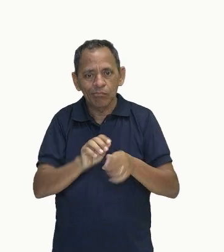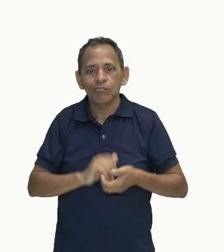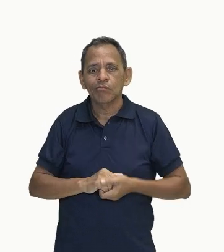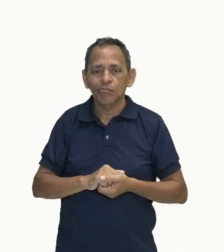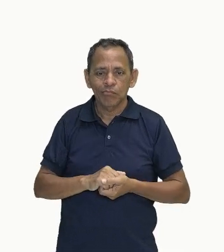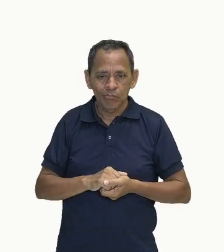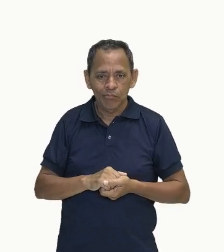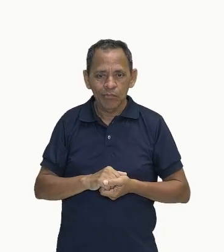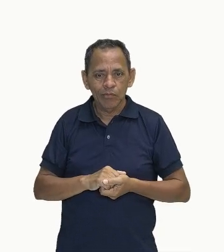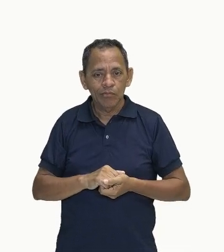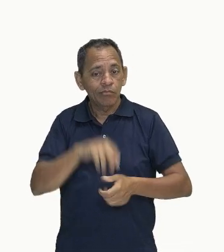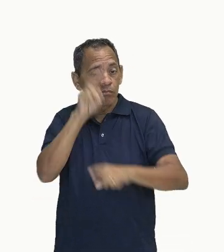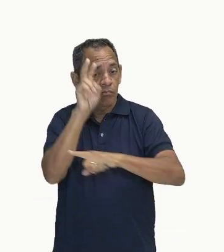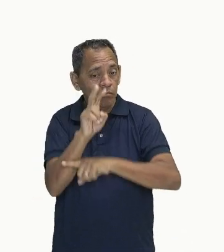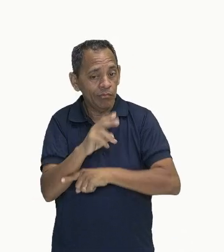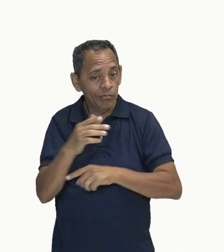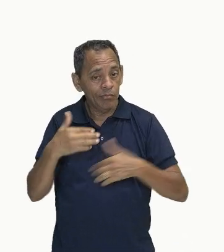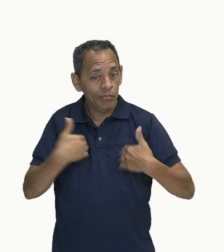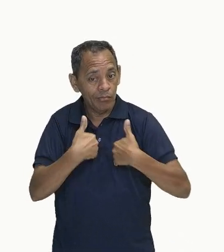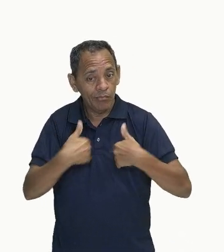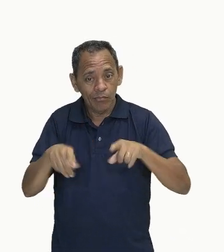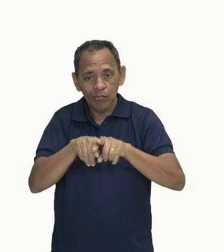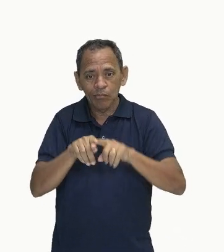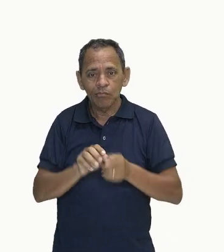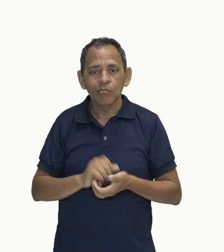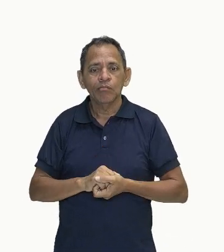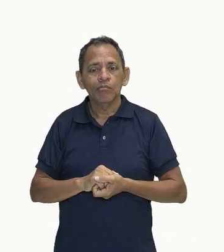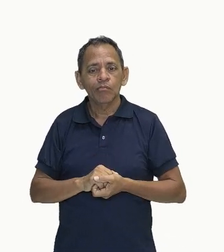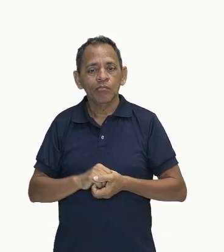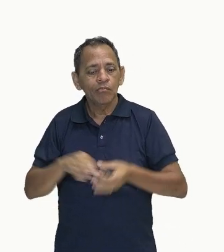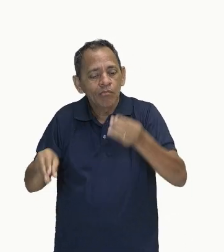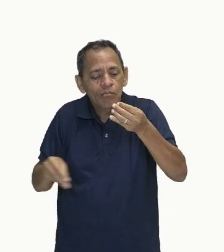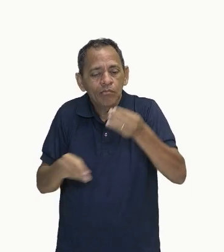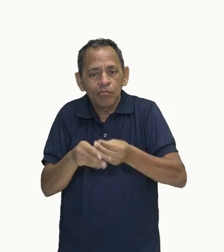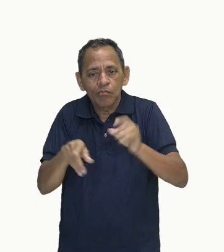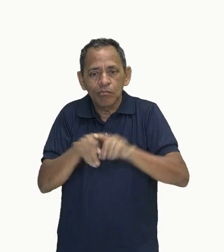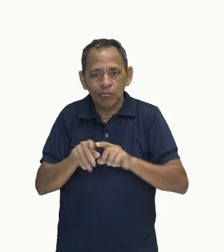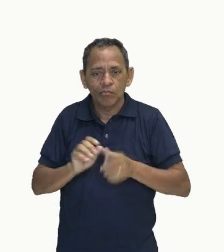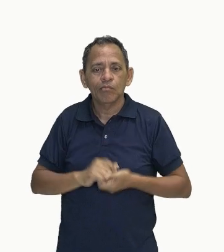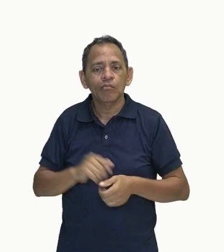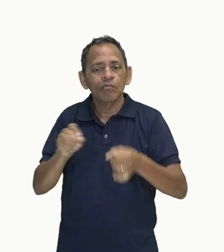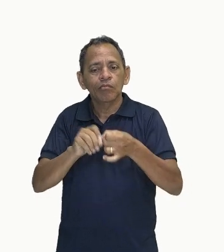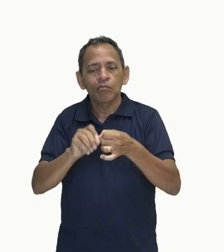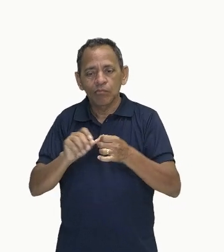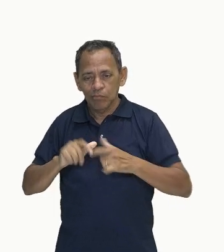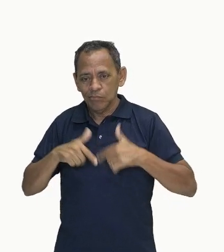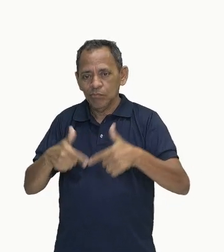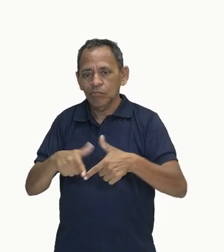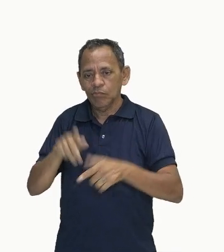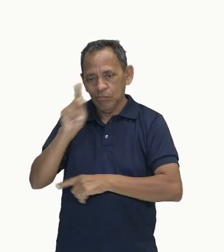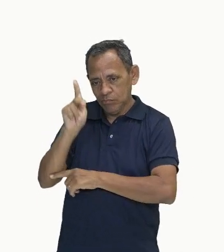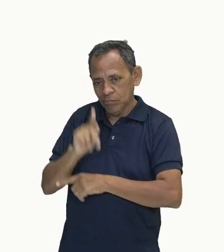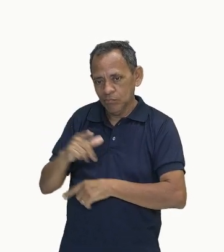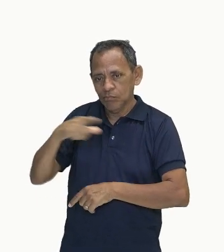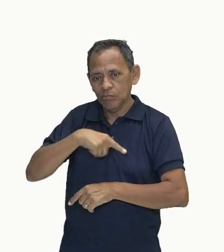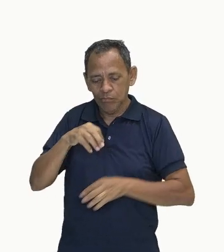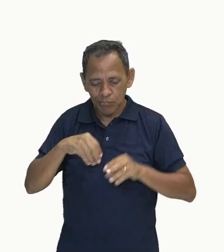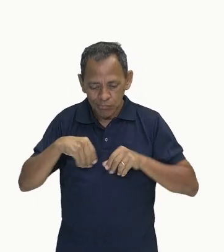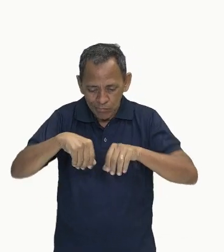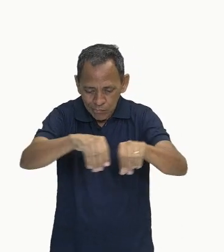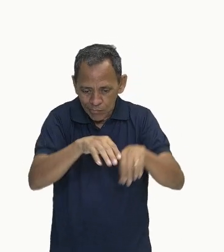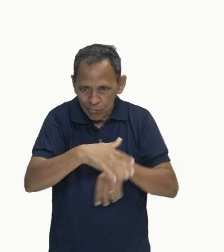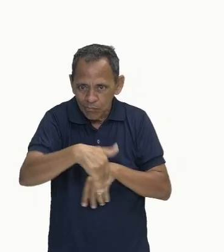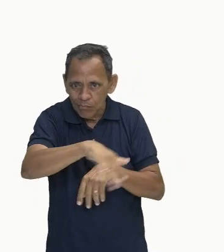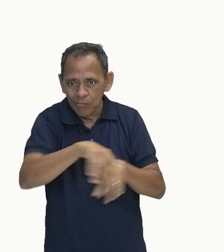naturais também que vão contribuir para a realização dessas atividades. Historicamente, mais terras foram utilizadas, né,